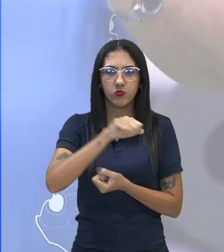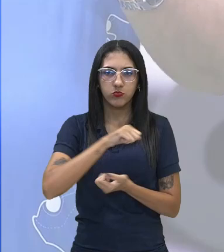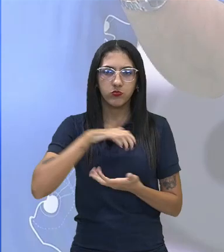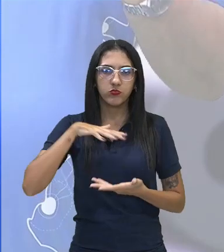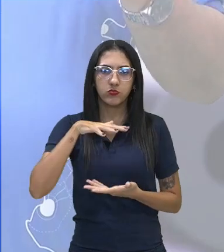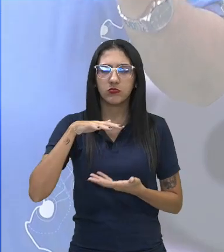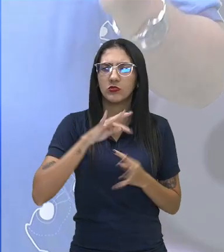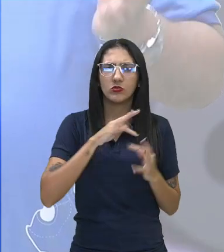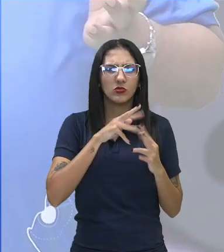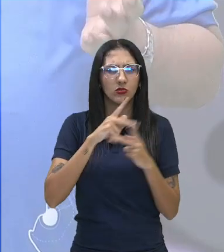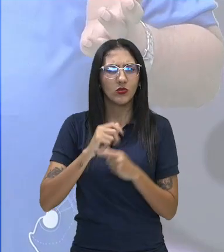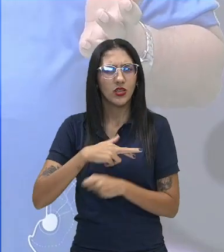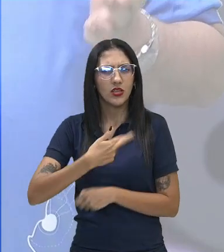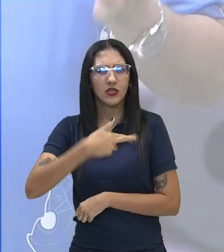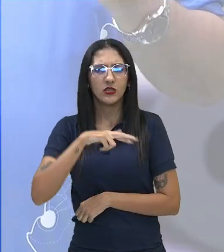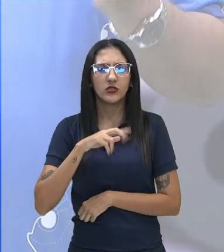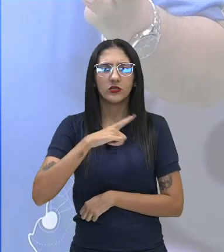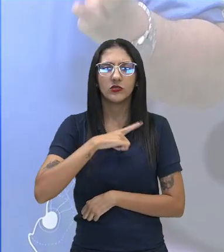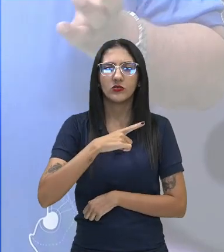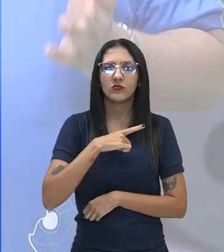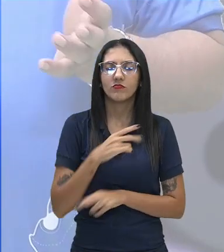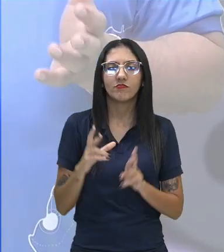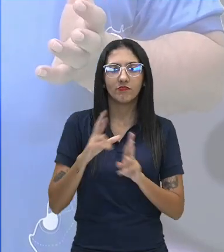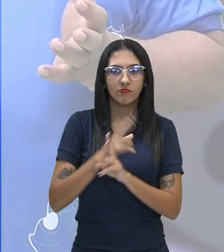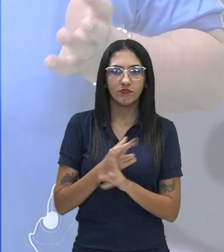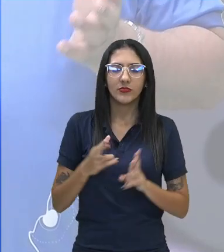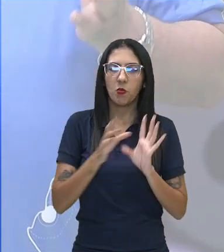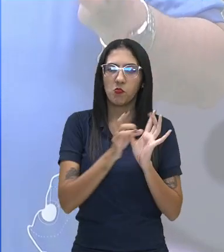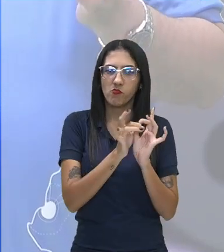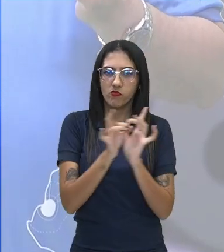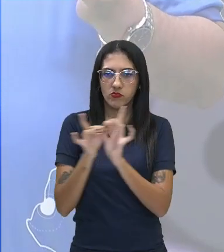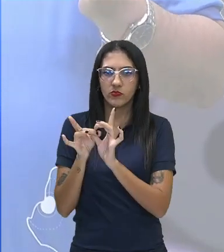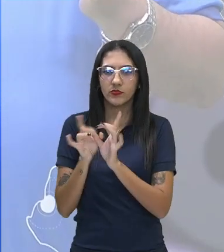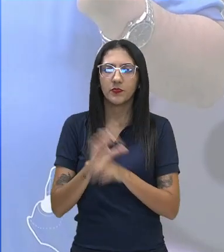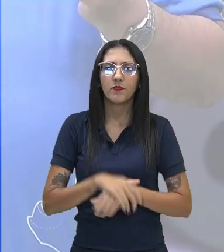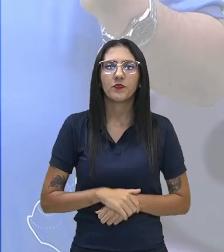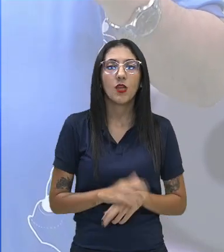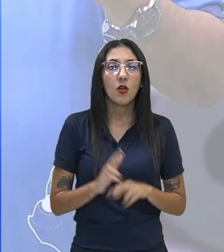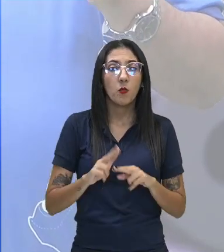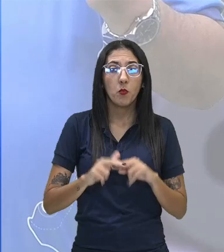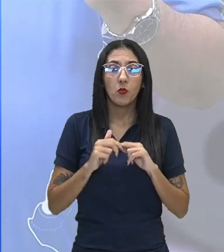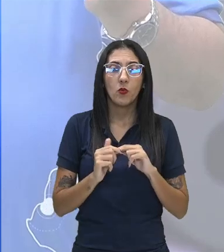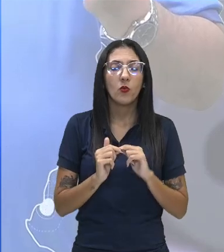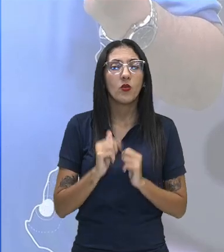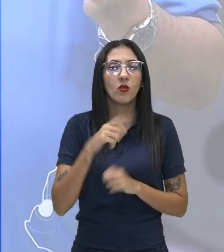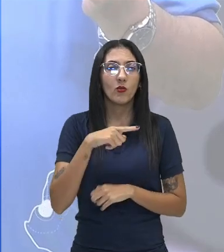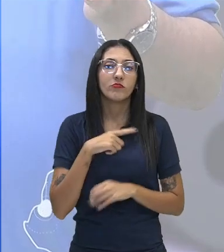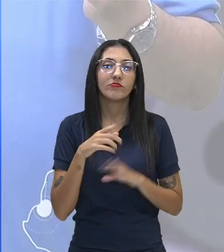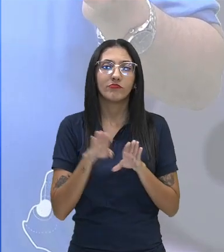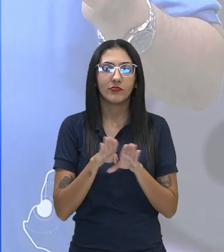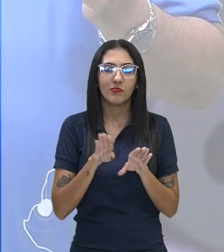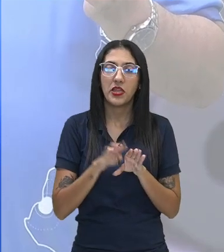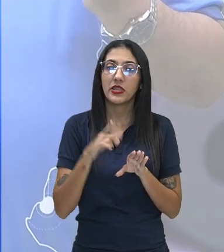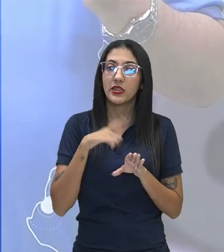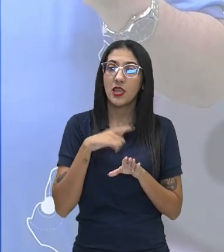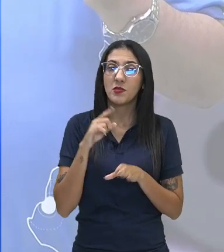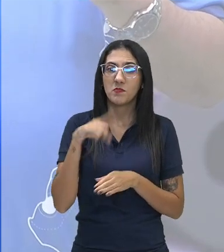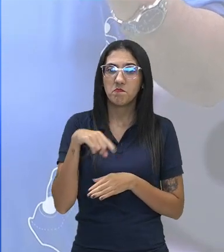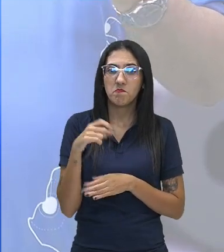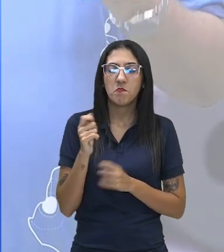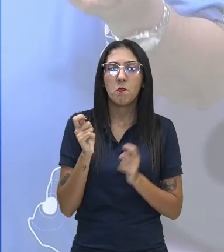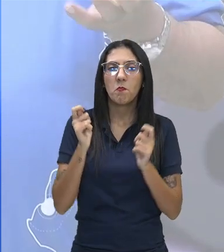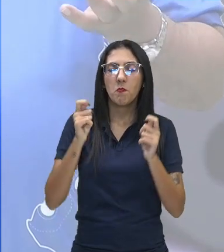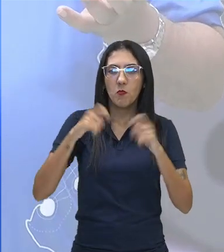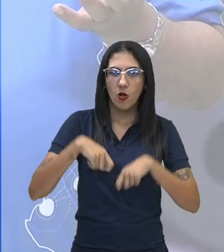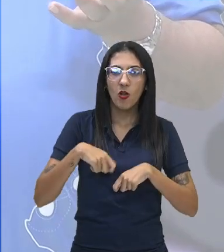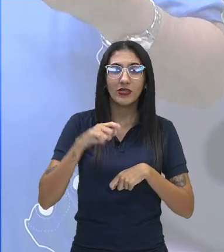as religiões estão de alguma forma conectadas. Por isso eles ganham esse poder, são